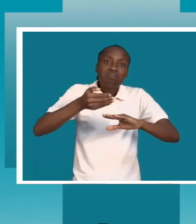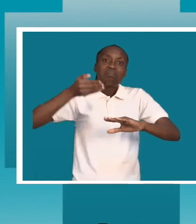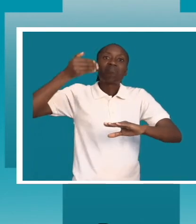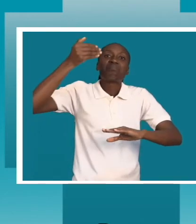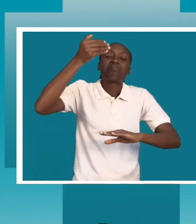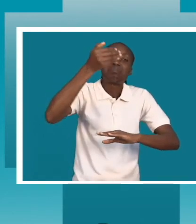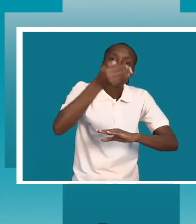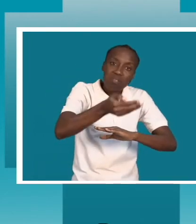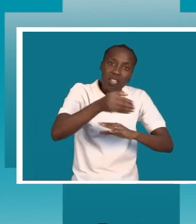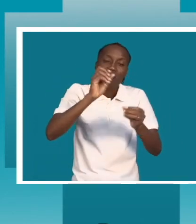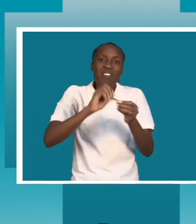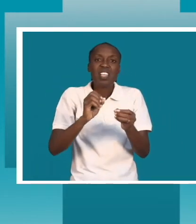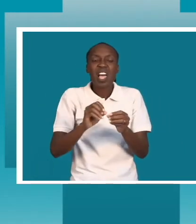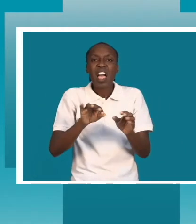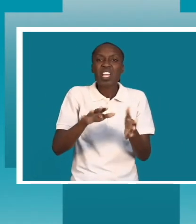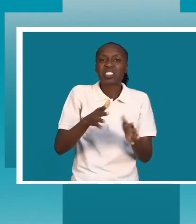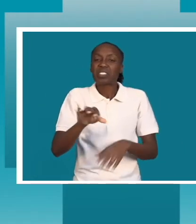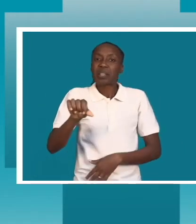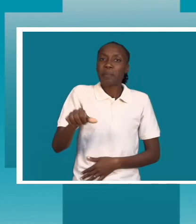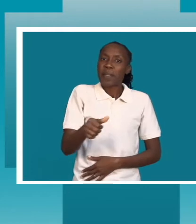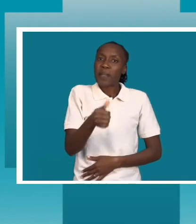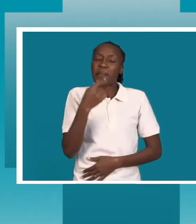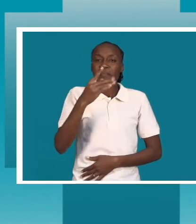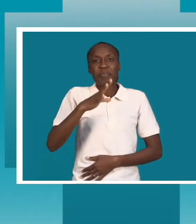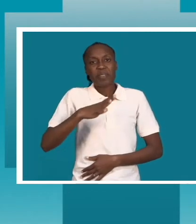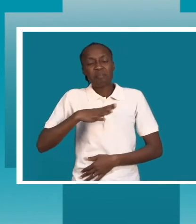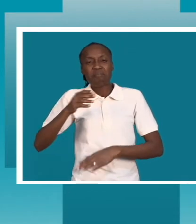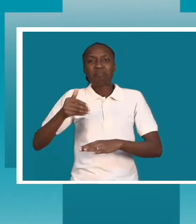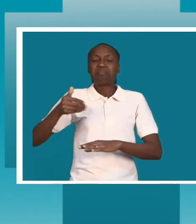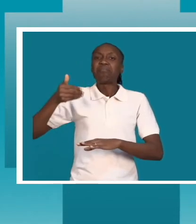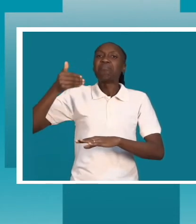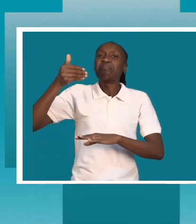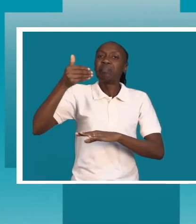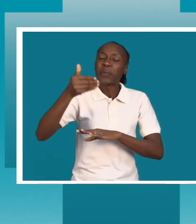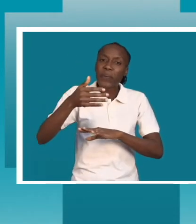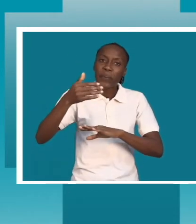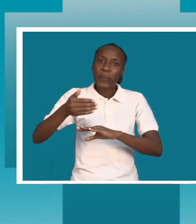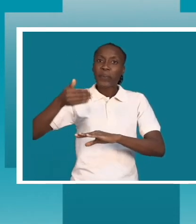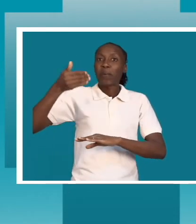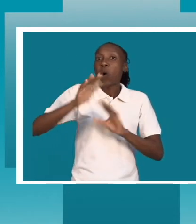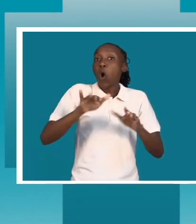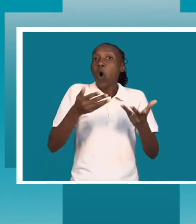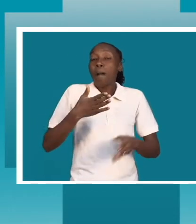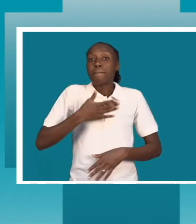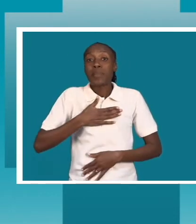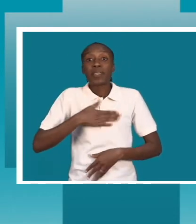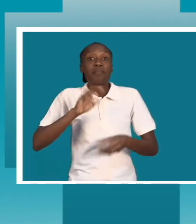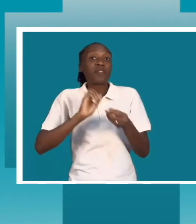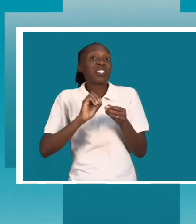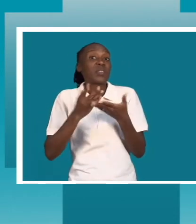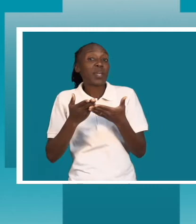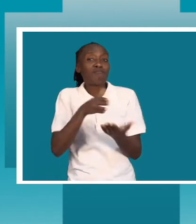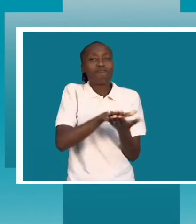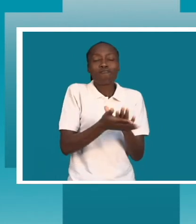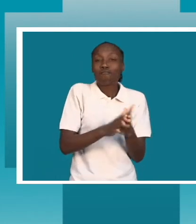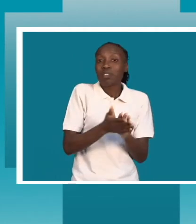aparecem eles. Tem que encar-lhe por telefone, ou chamar-lhe, ou tratar